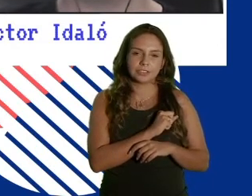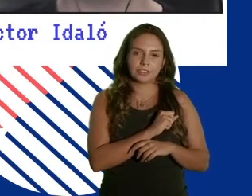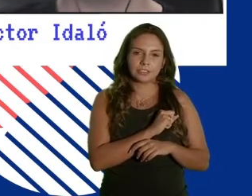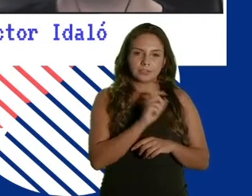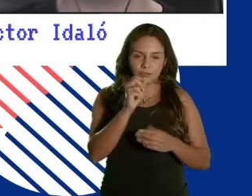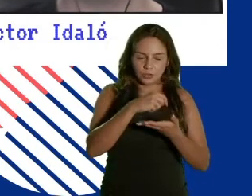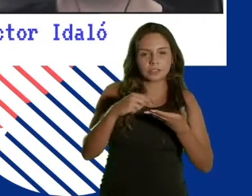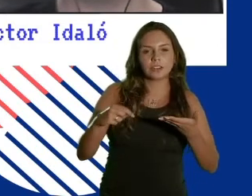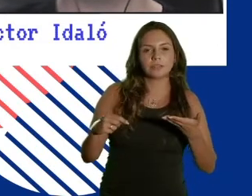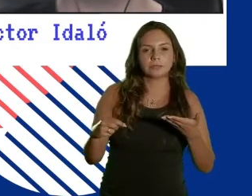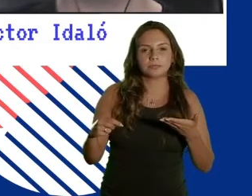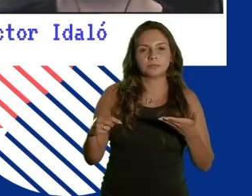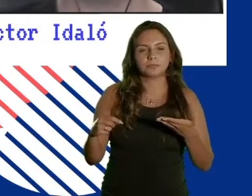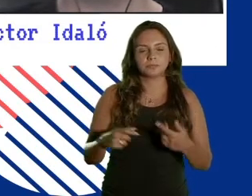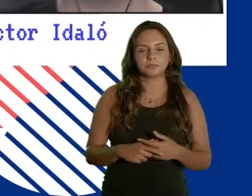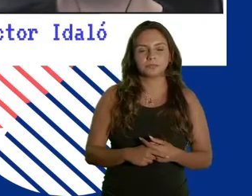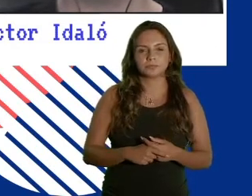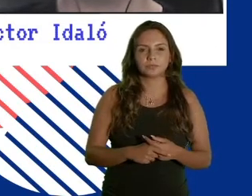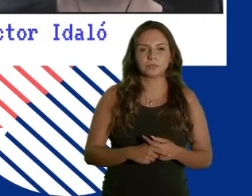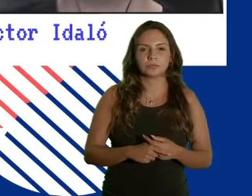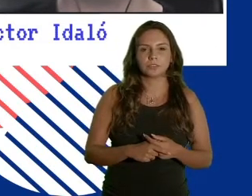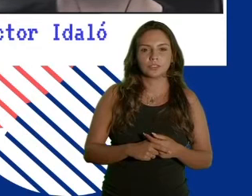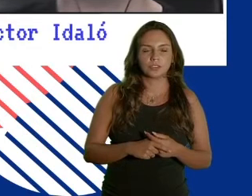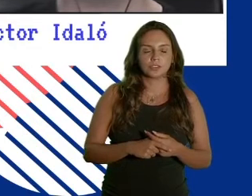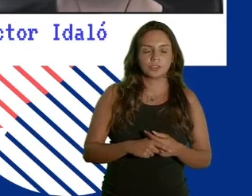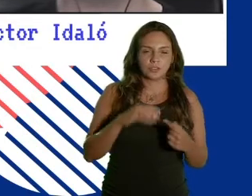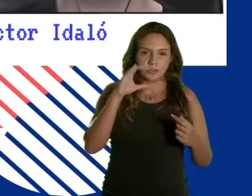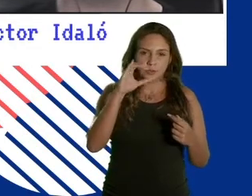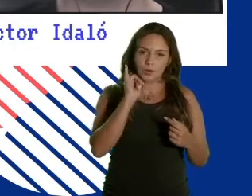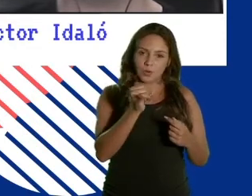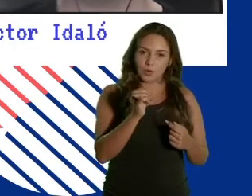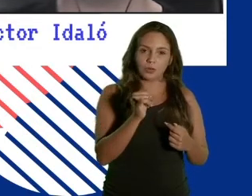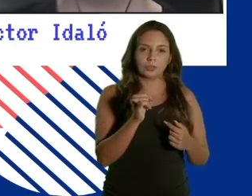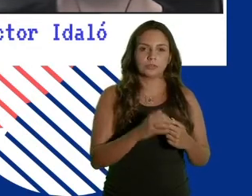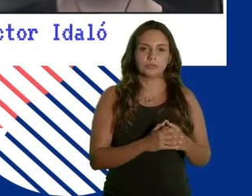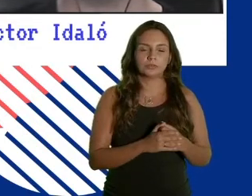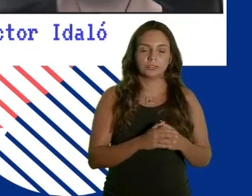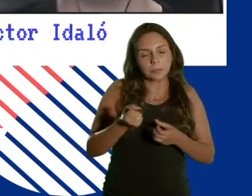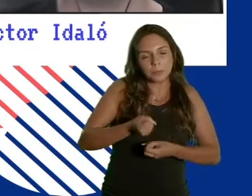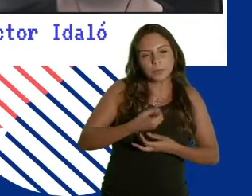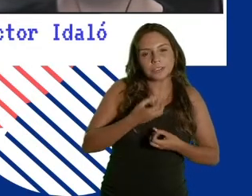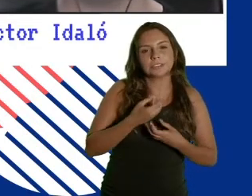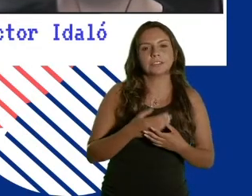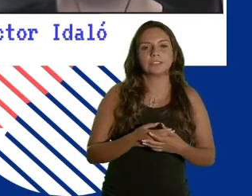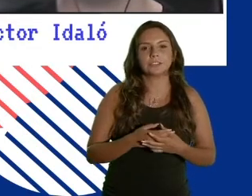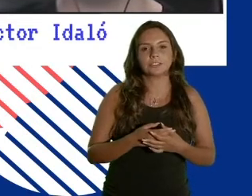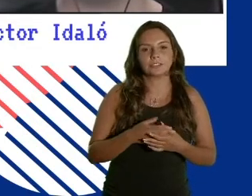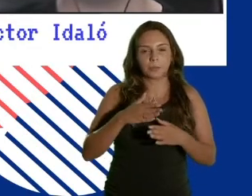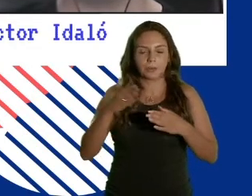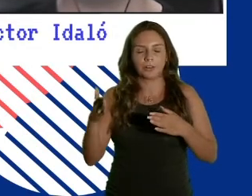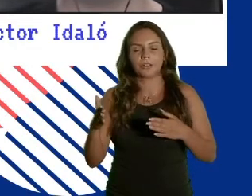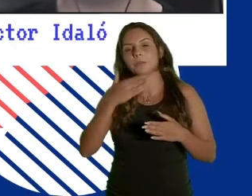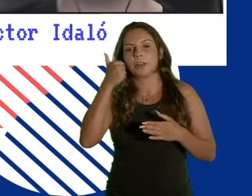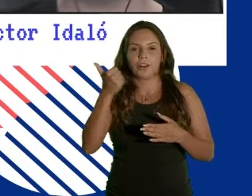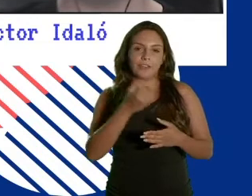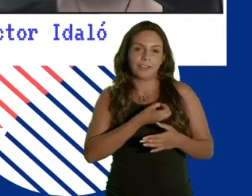que eu escrevo, de crônicas e de contos e de poesia, pelo lado